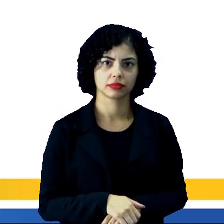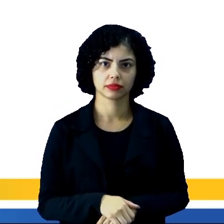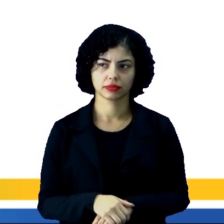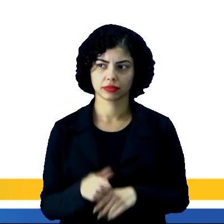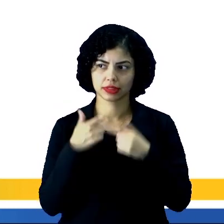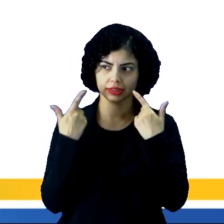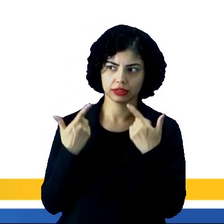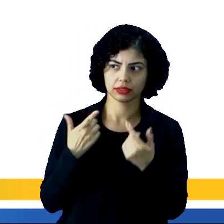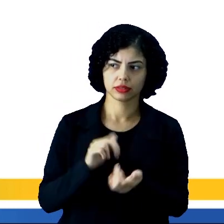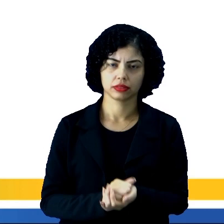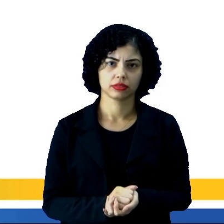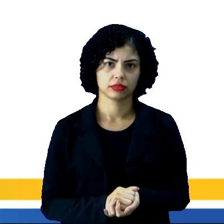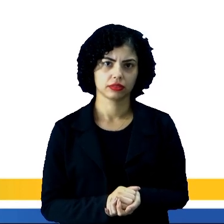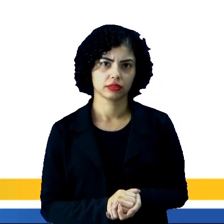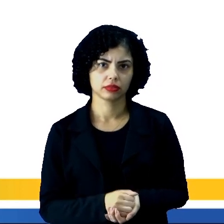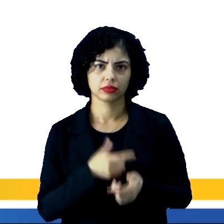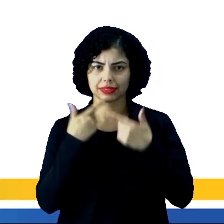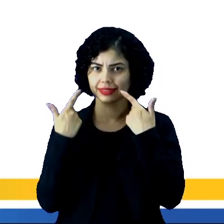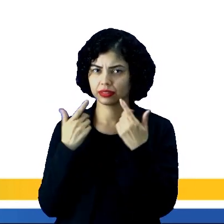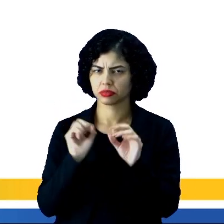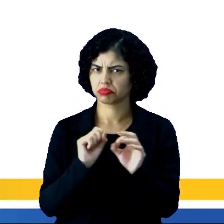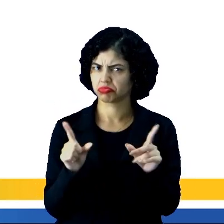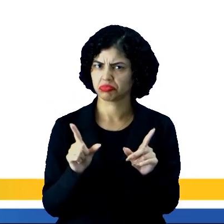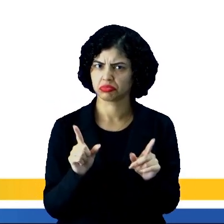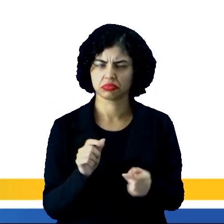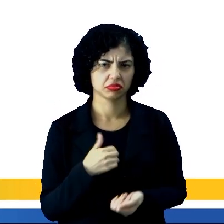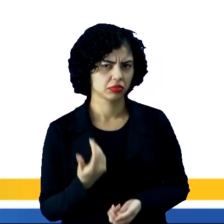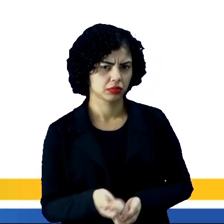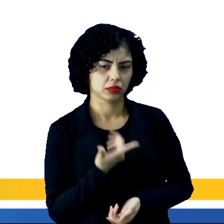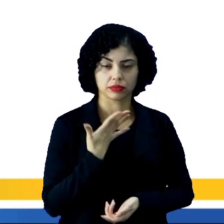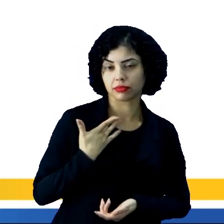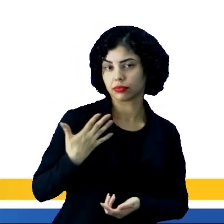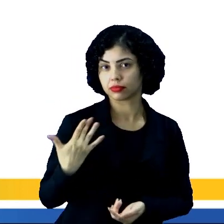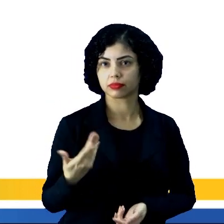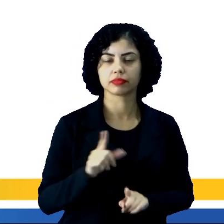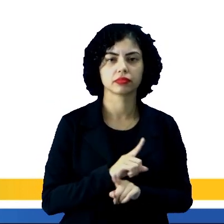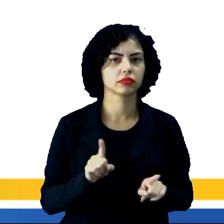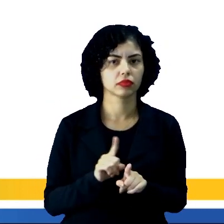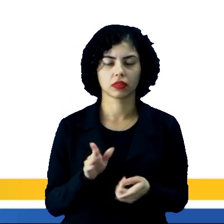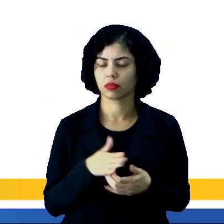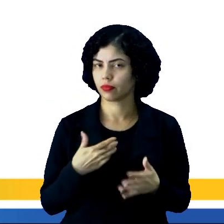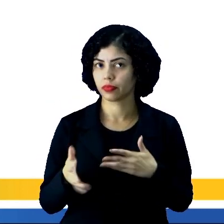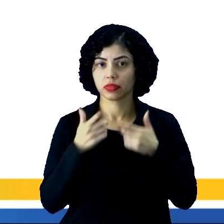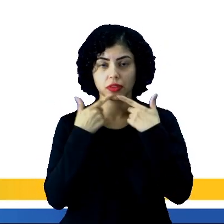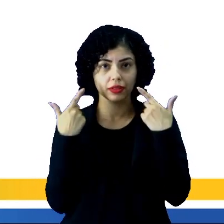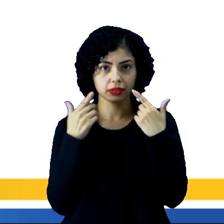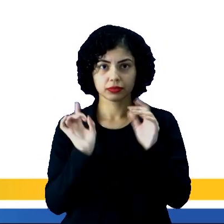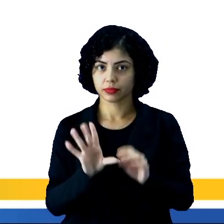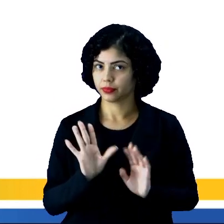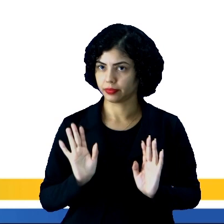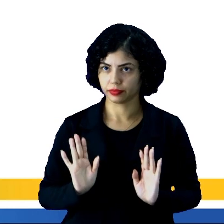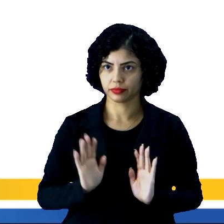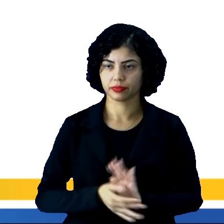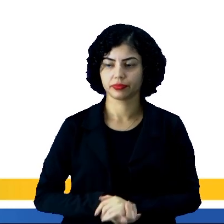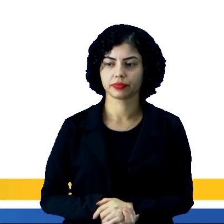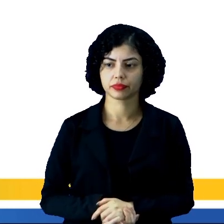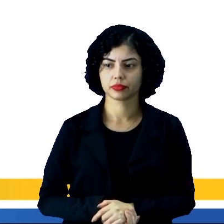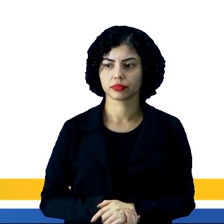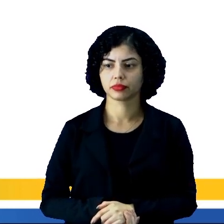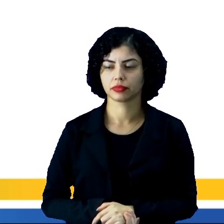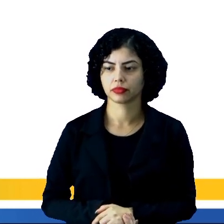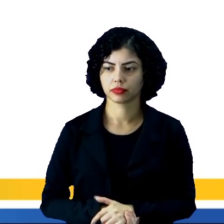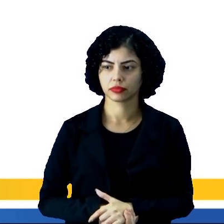Sorriu ardentemente sorriu de Charme sorria não interessa velho sou eu sou eu acabou né